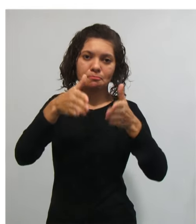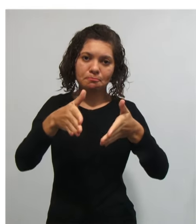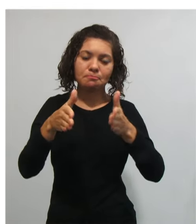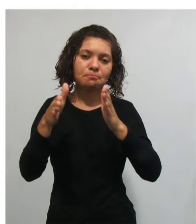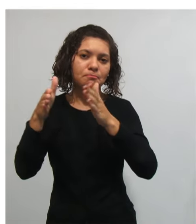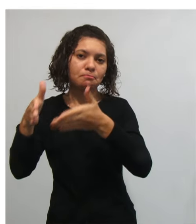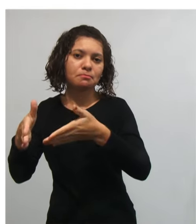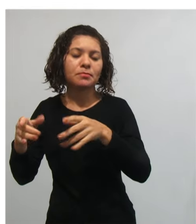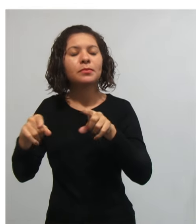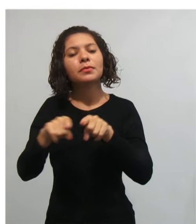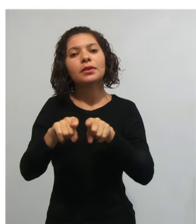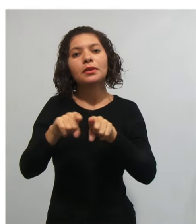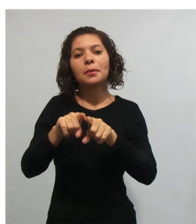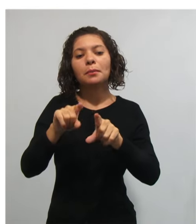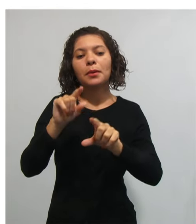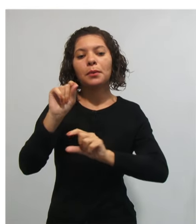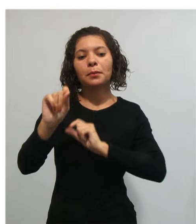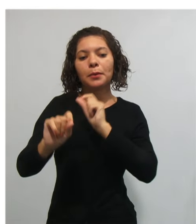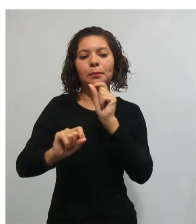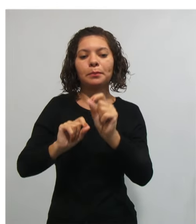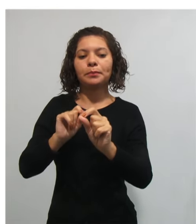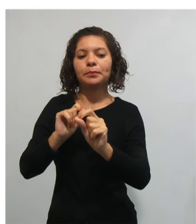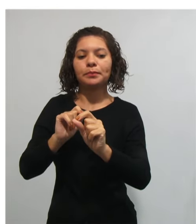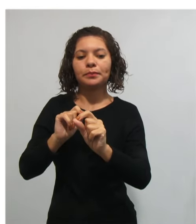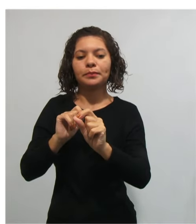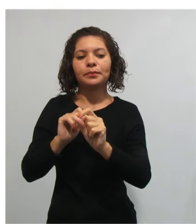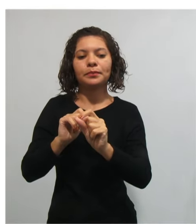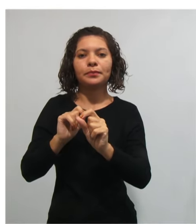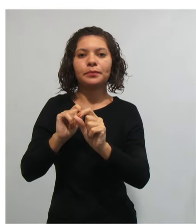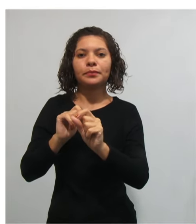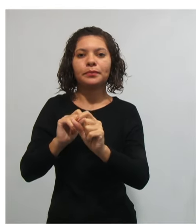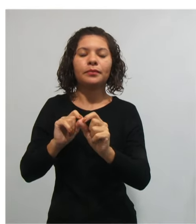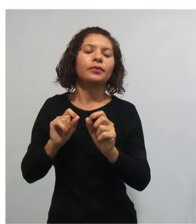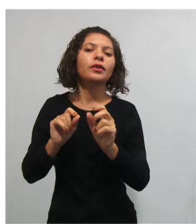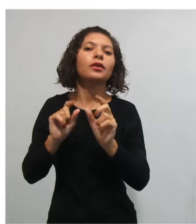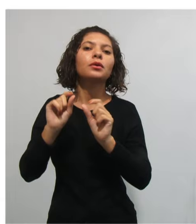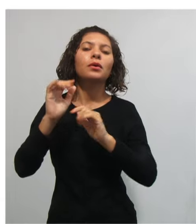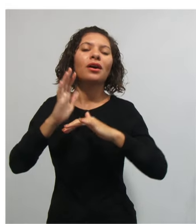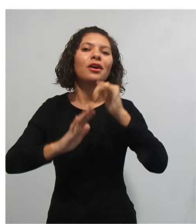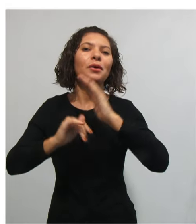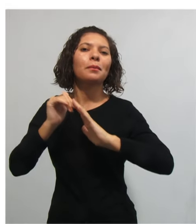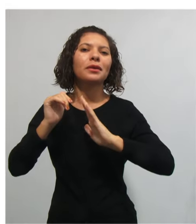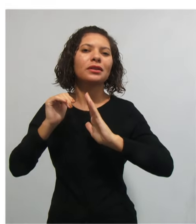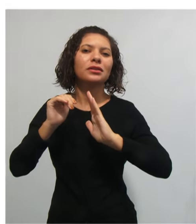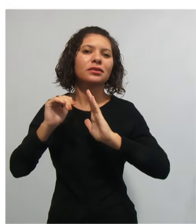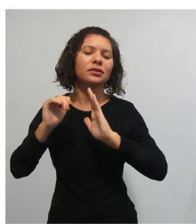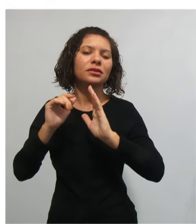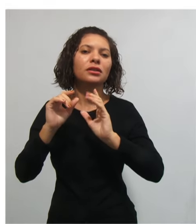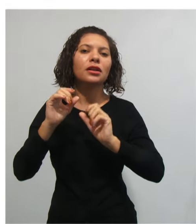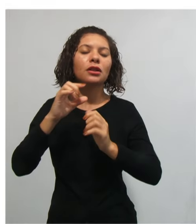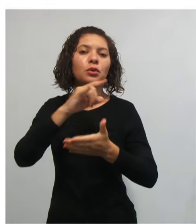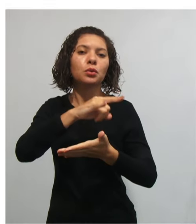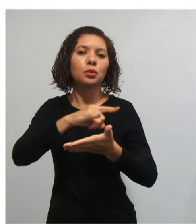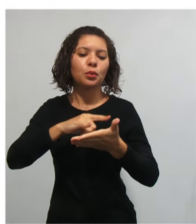matemática as áreas específicas e temos também a eh relacionadas a isso as competências